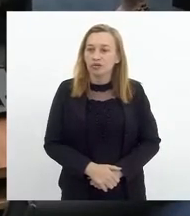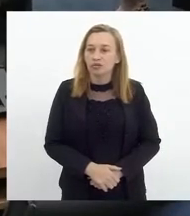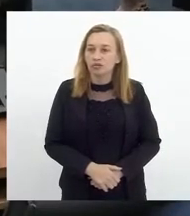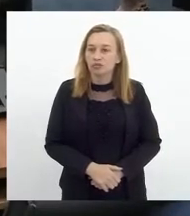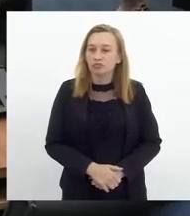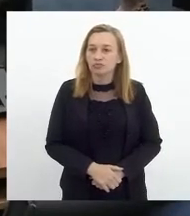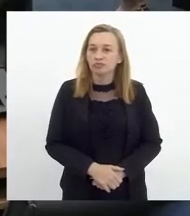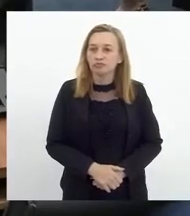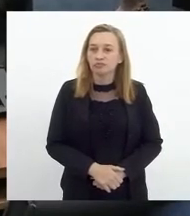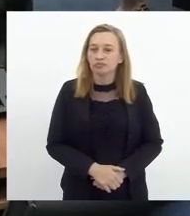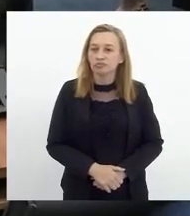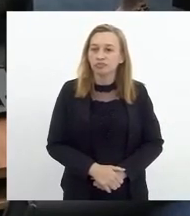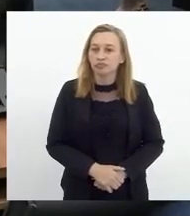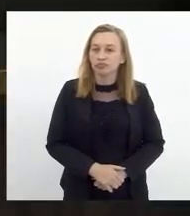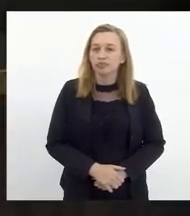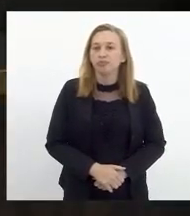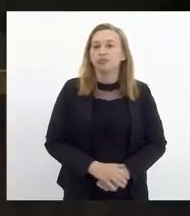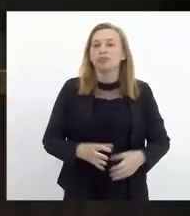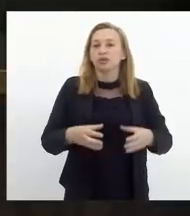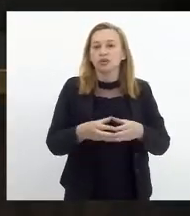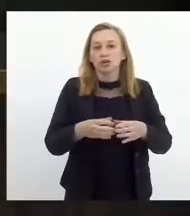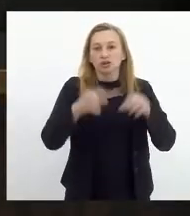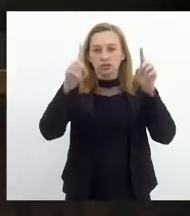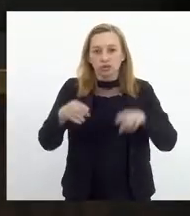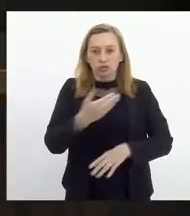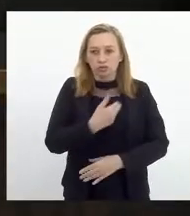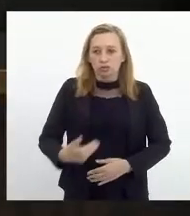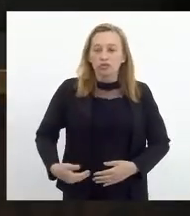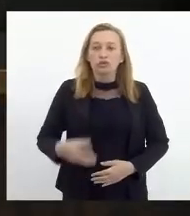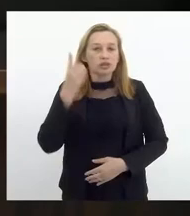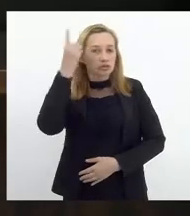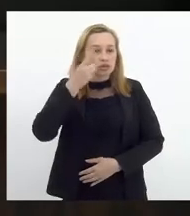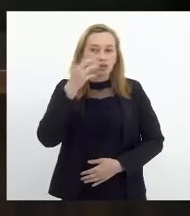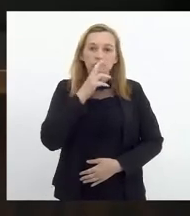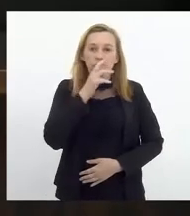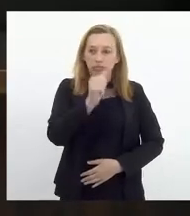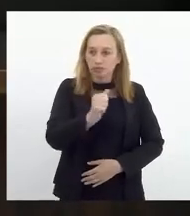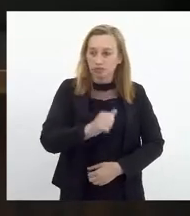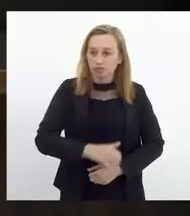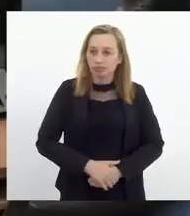Para emitir parecer pela Comissão de Servidores Públicos, deputado Rodrigo Amorim. O